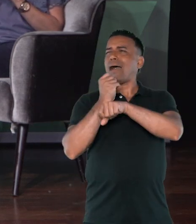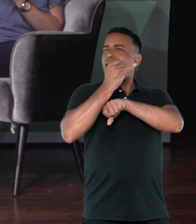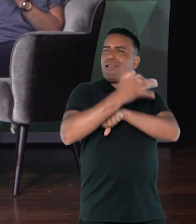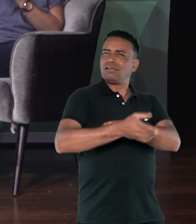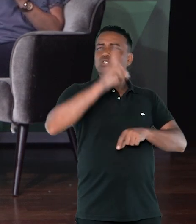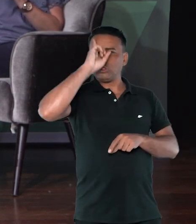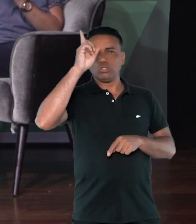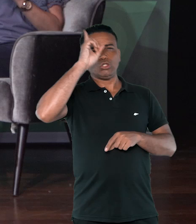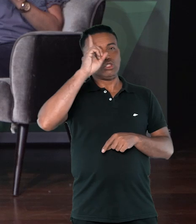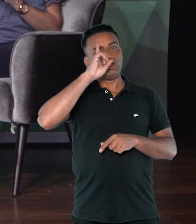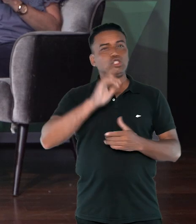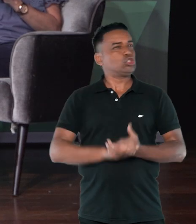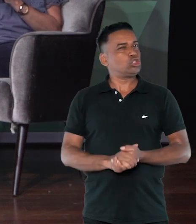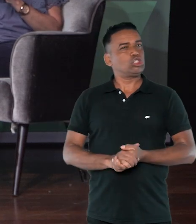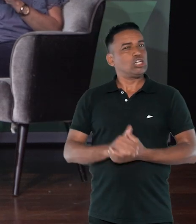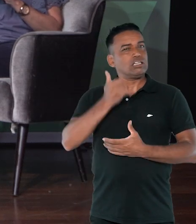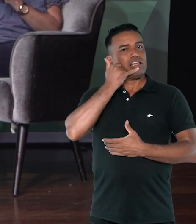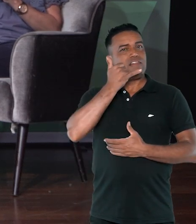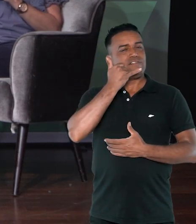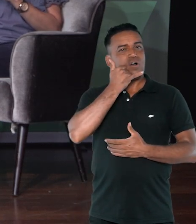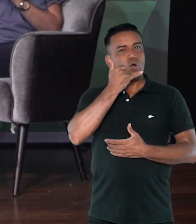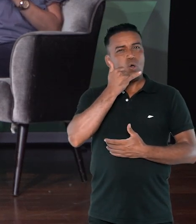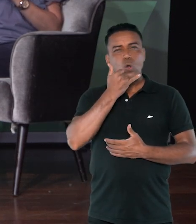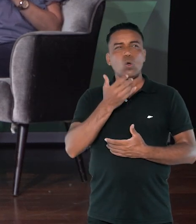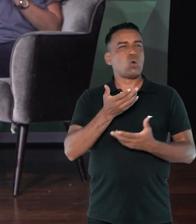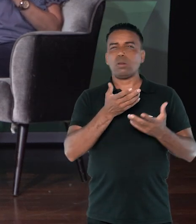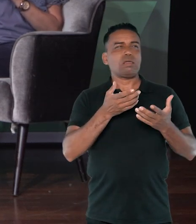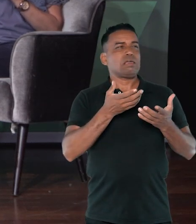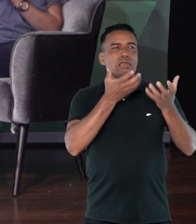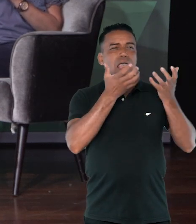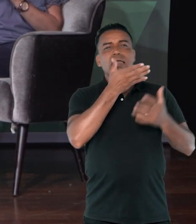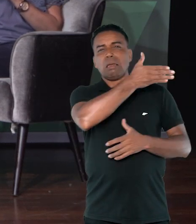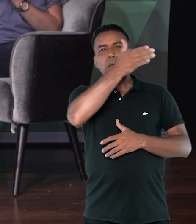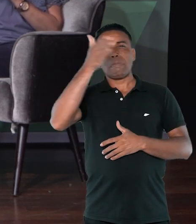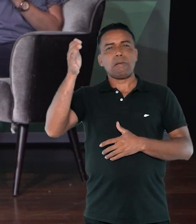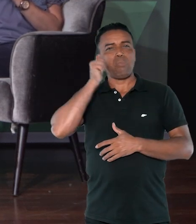outro é melhor. É cada mulher bonita, gostosa, você precisa ver. Eu estou me esbaldando.